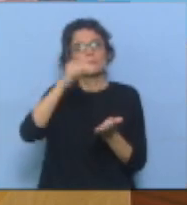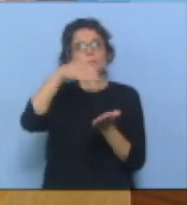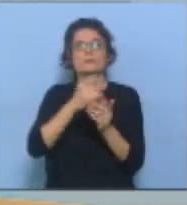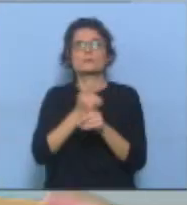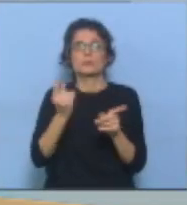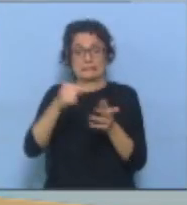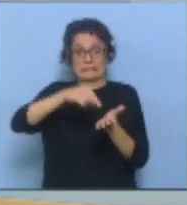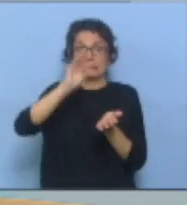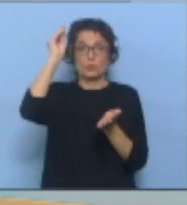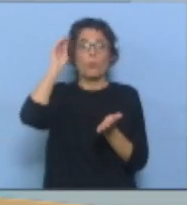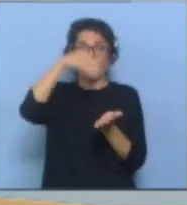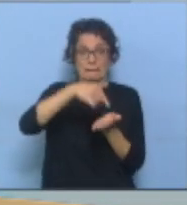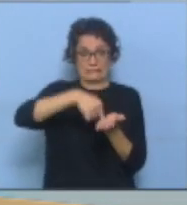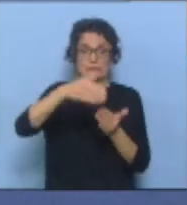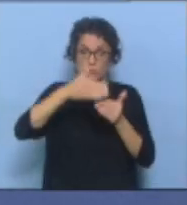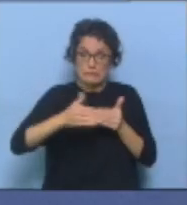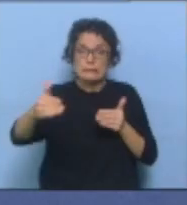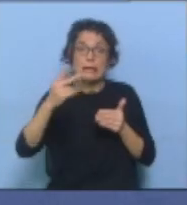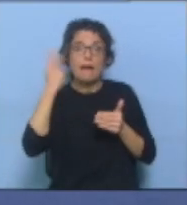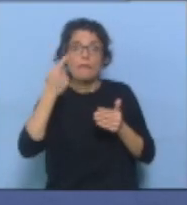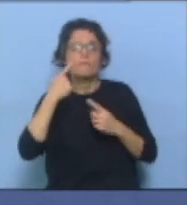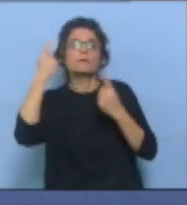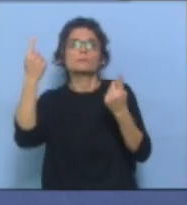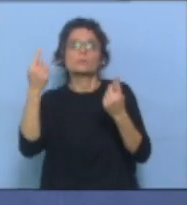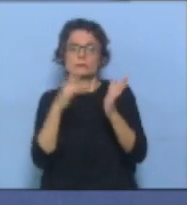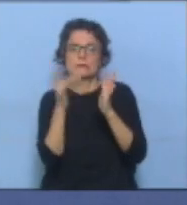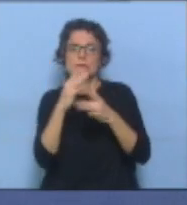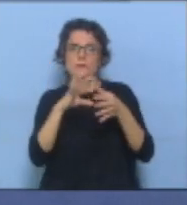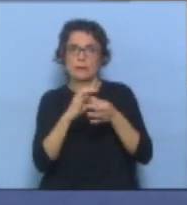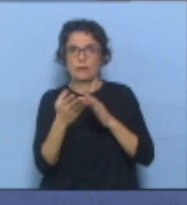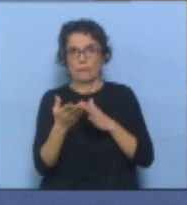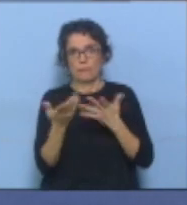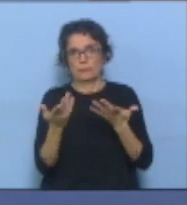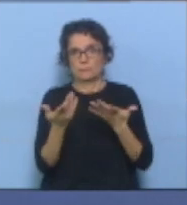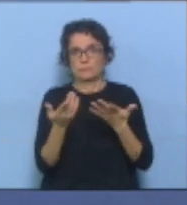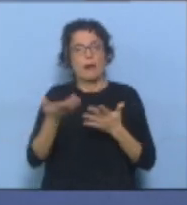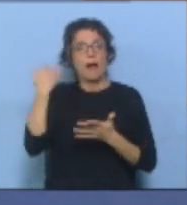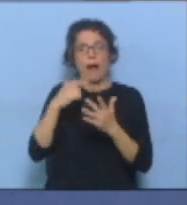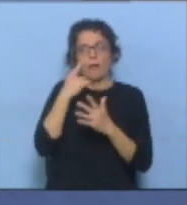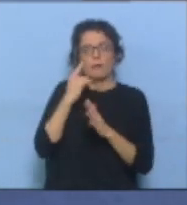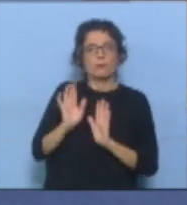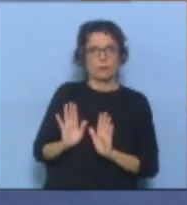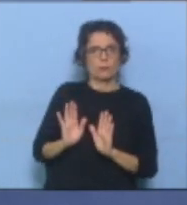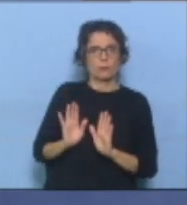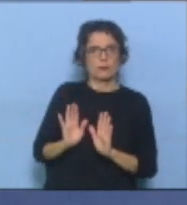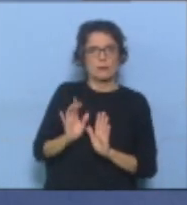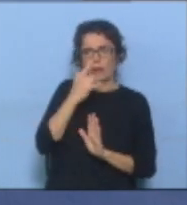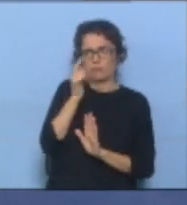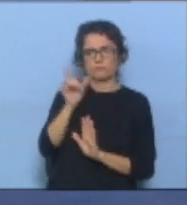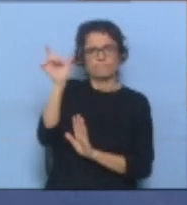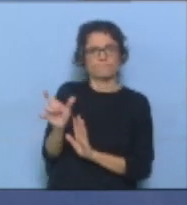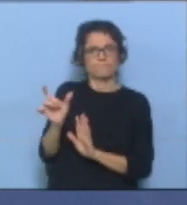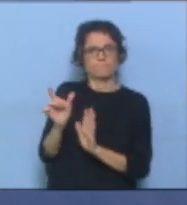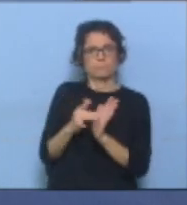pública. Deixa o anonimato, deixa, digamos, esse secretismo, digamos assim, essa discreção de estar